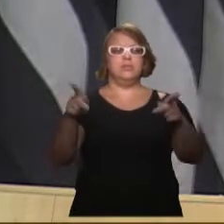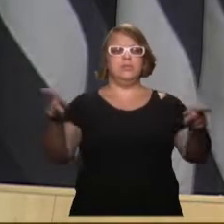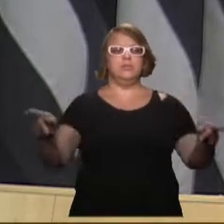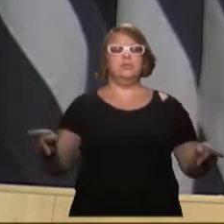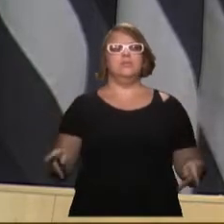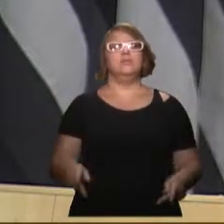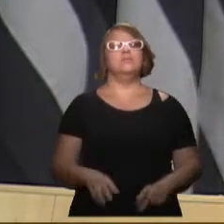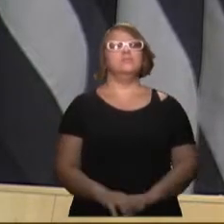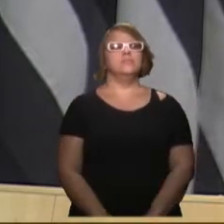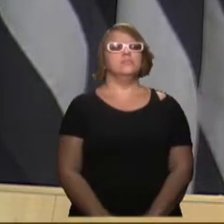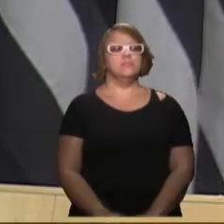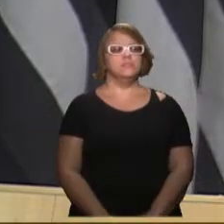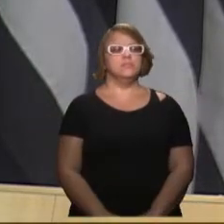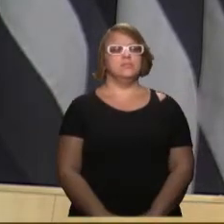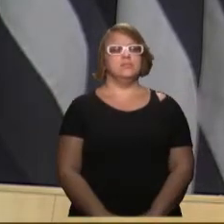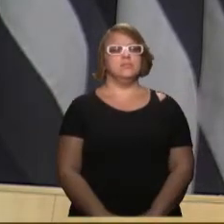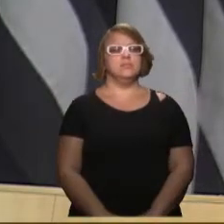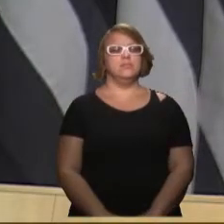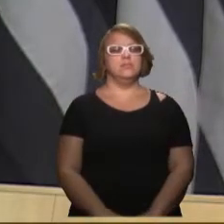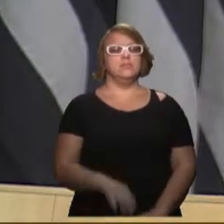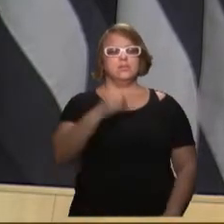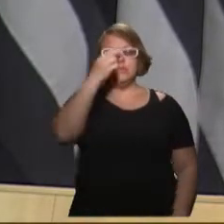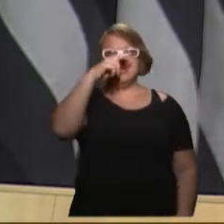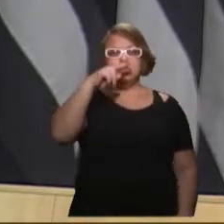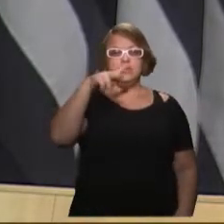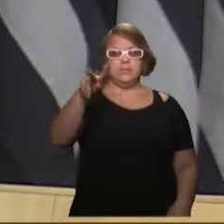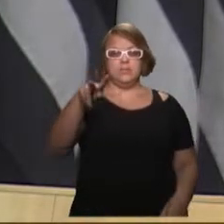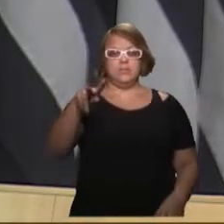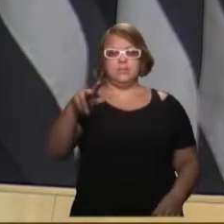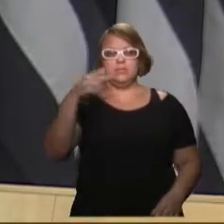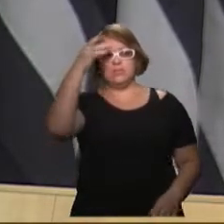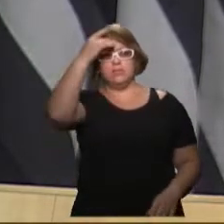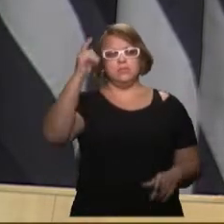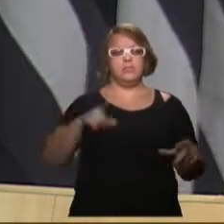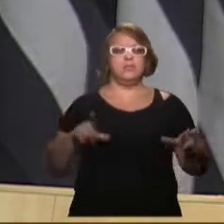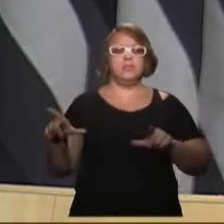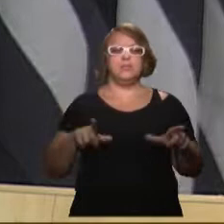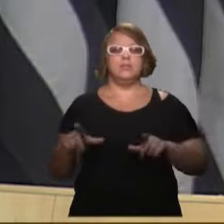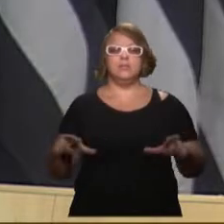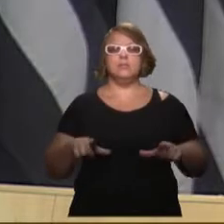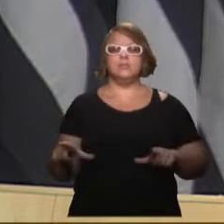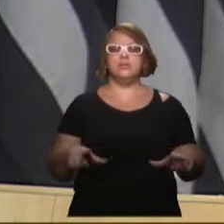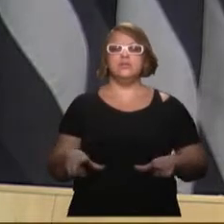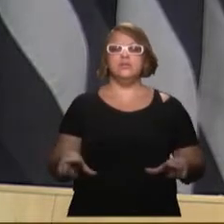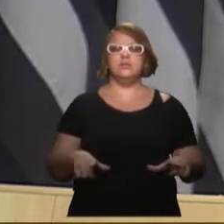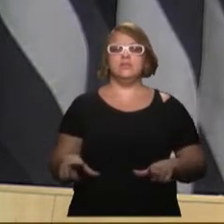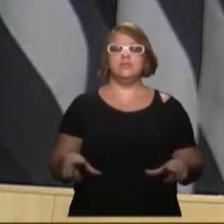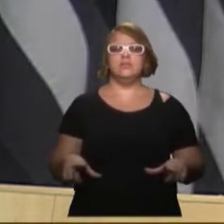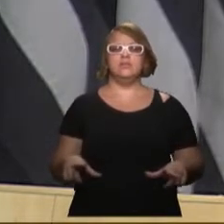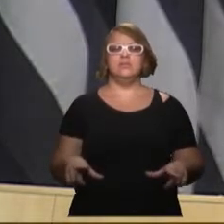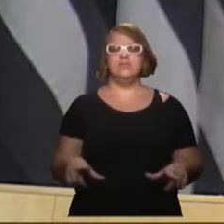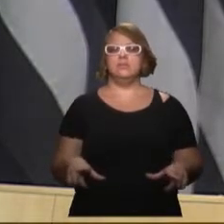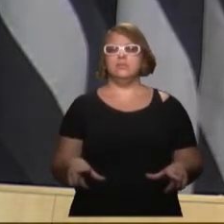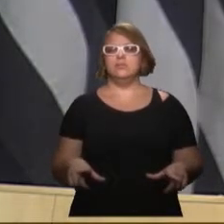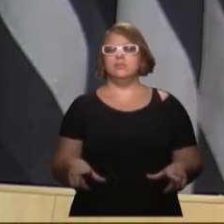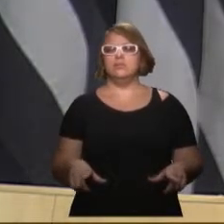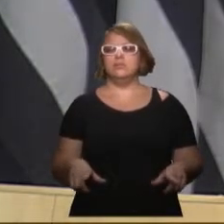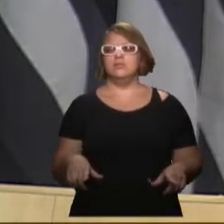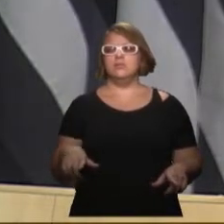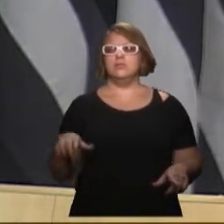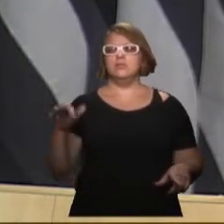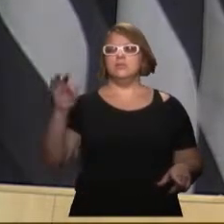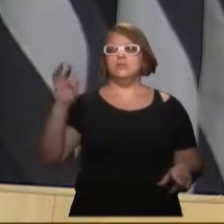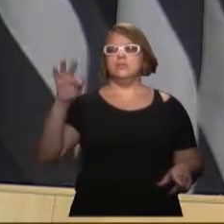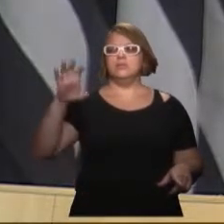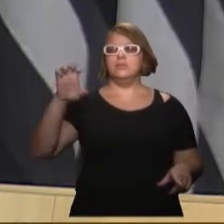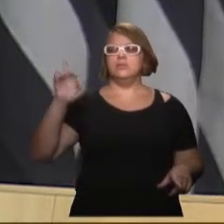com base nessa gente trabalhadora e nessa fé que a gente tem que vale, o projeto vale,